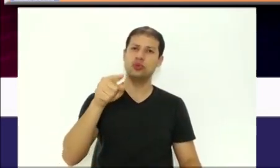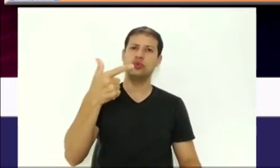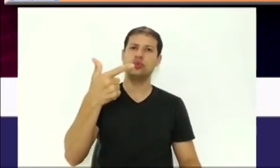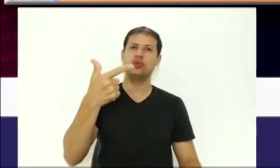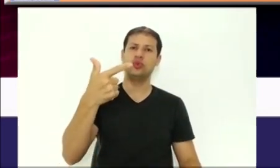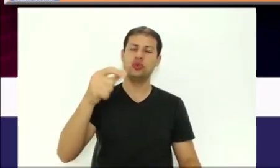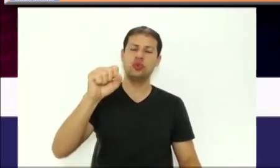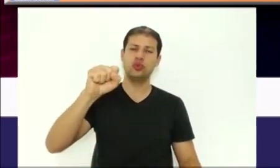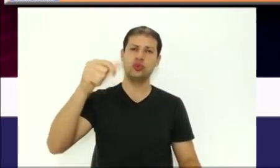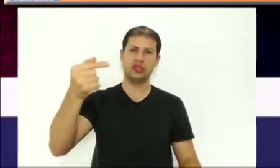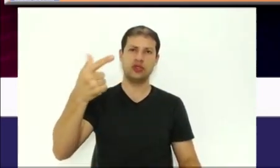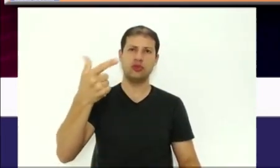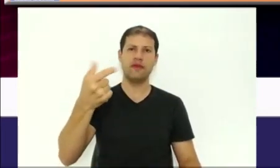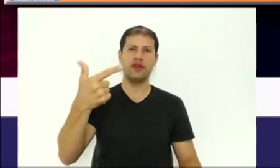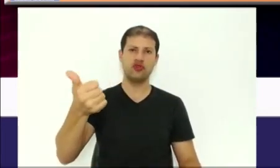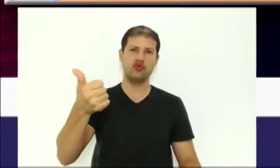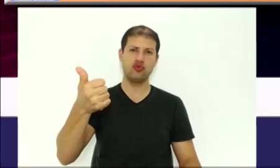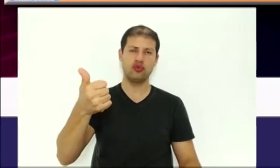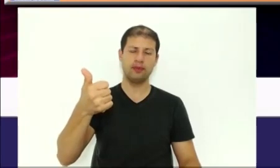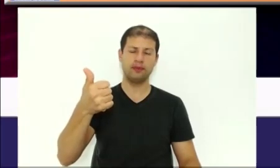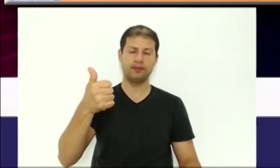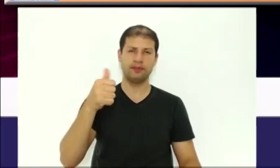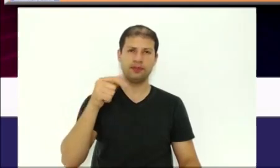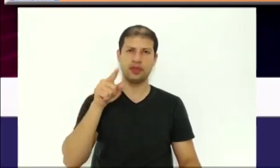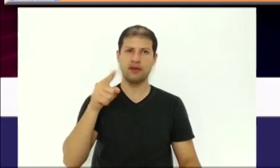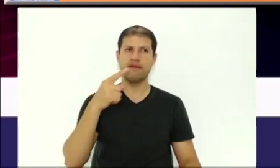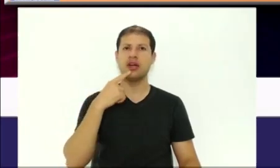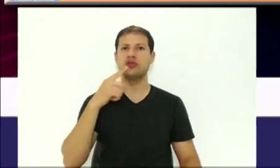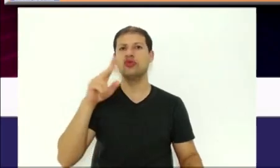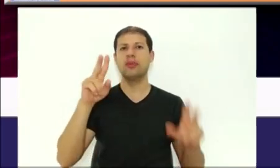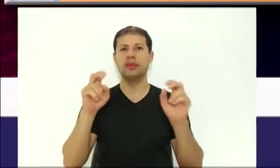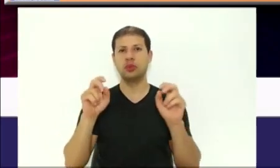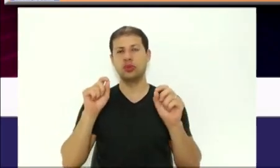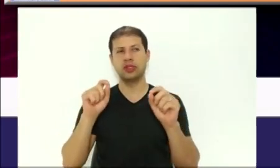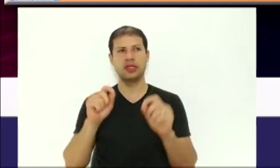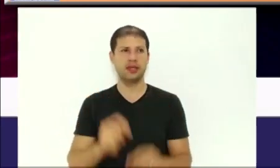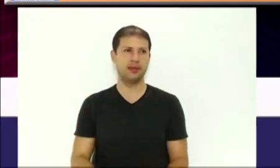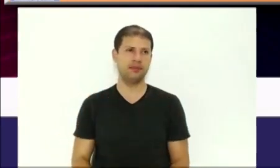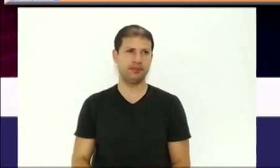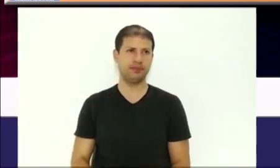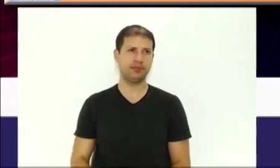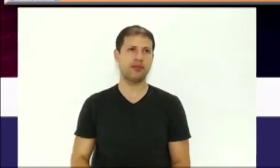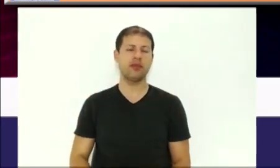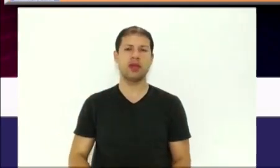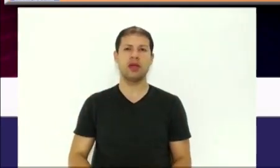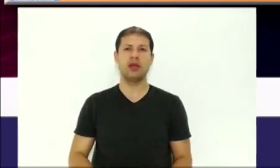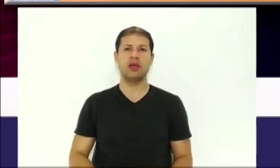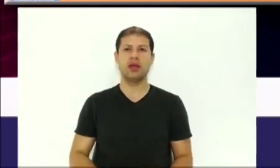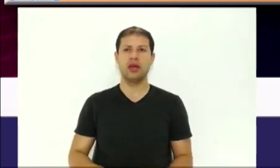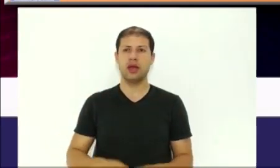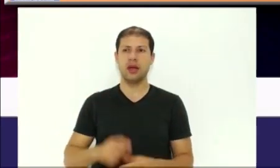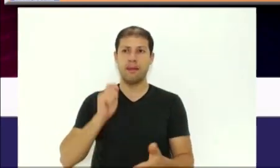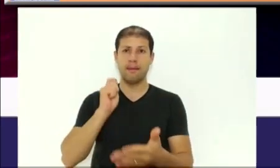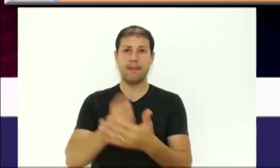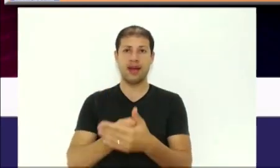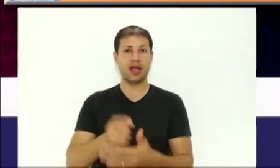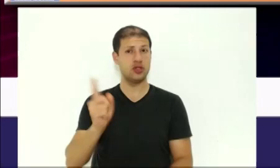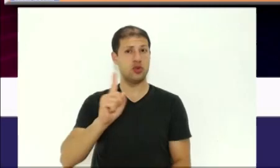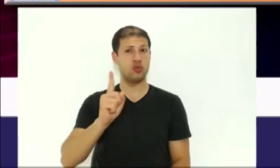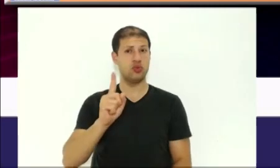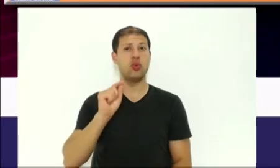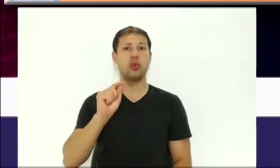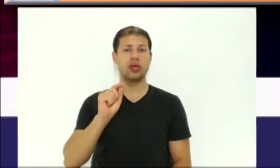1287/2021, onde discute-se isenções de alguns impostos,